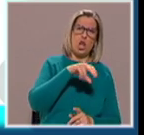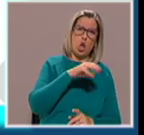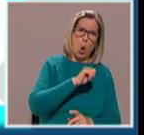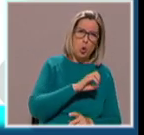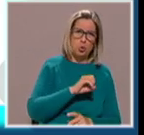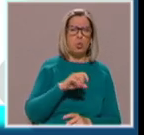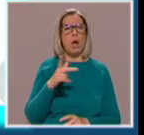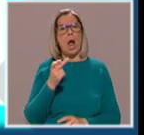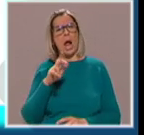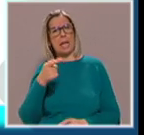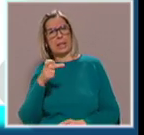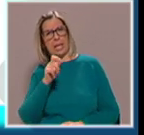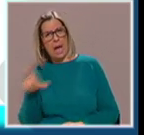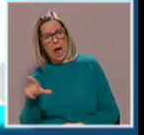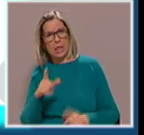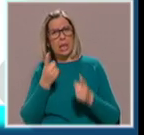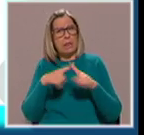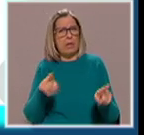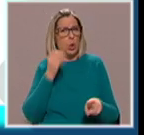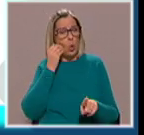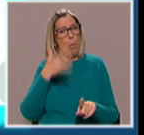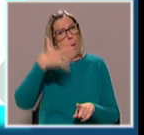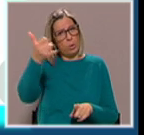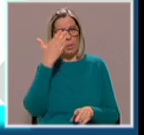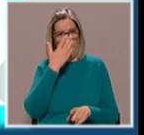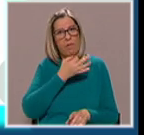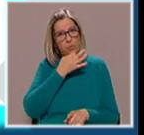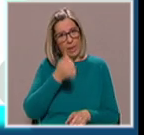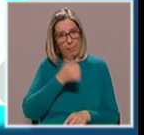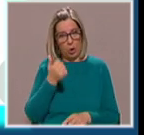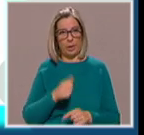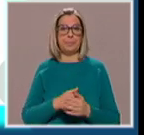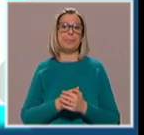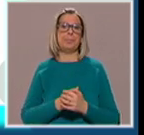ida aos pulmões, digamos assim, do sangue. Mas na próxima aula falaremos melhor sobre isto, está bem?